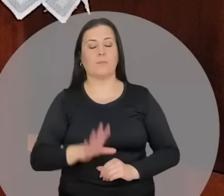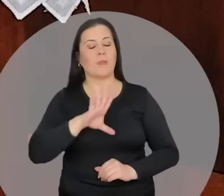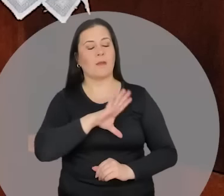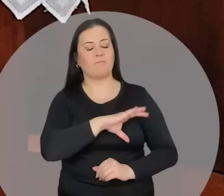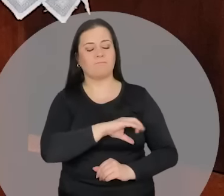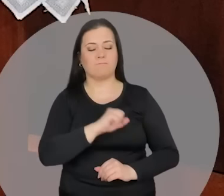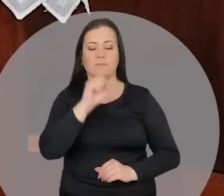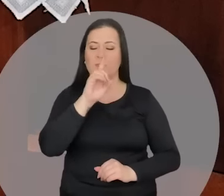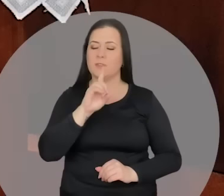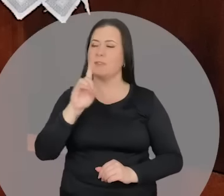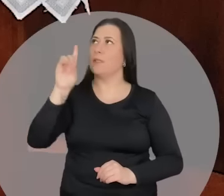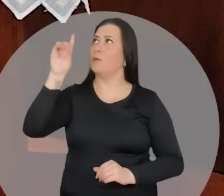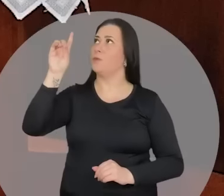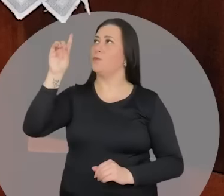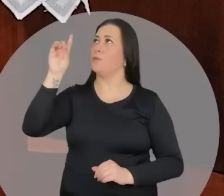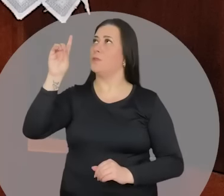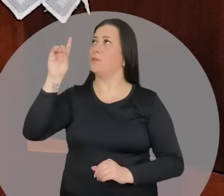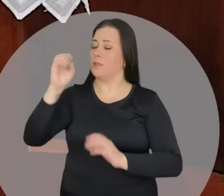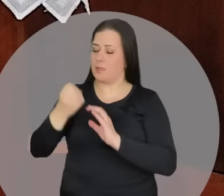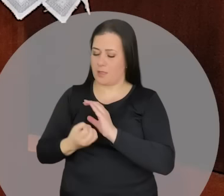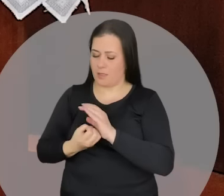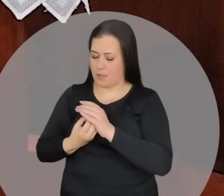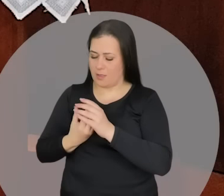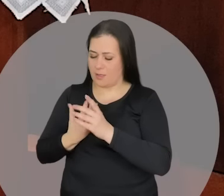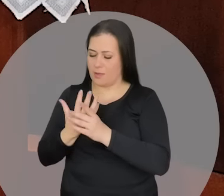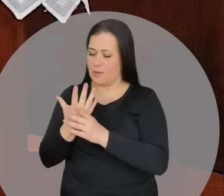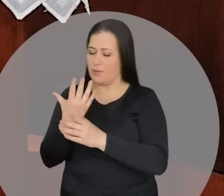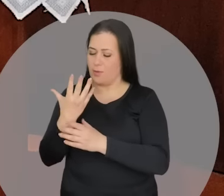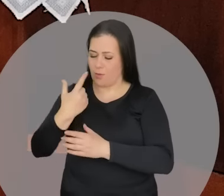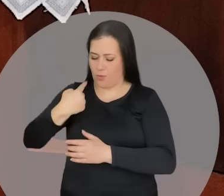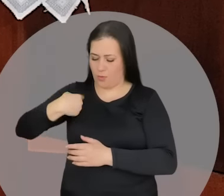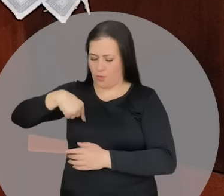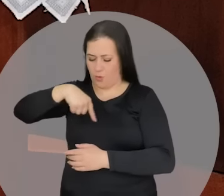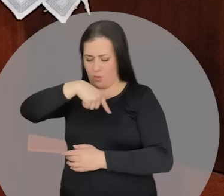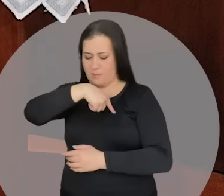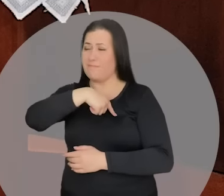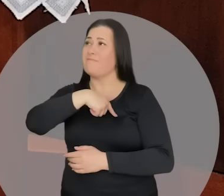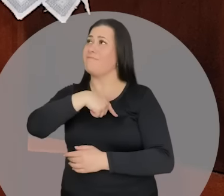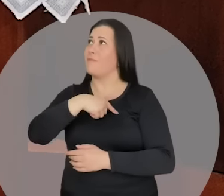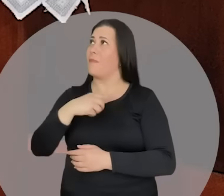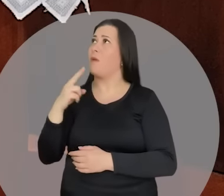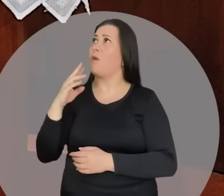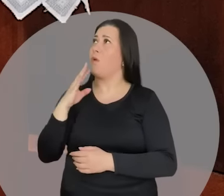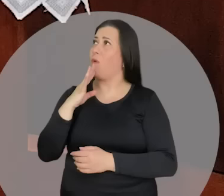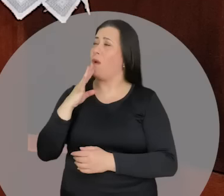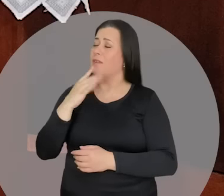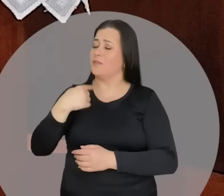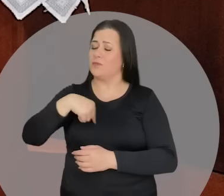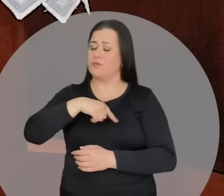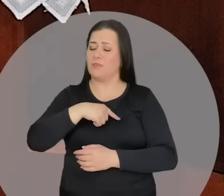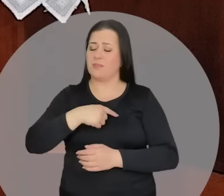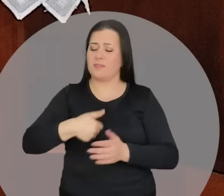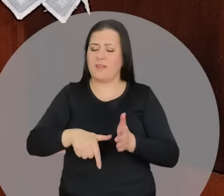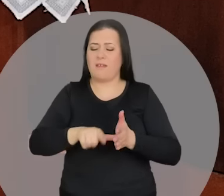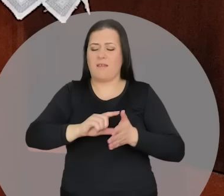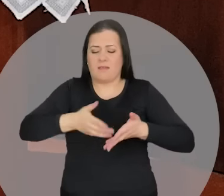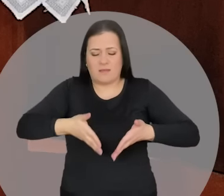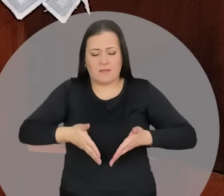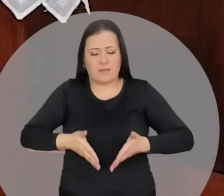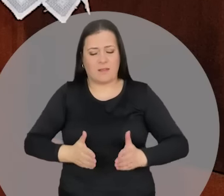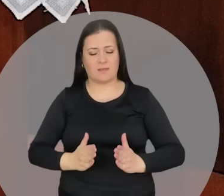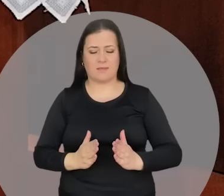Amoroso Deus que nos criou e nos conhece desde o ventre de nossa mãe, que nos